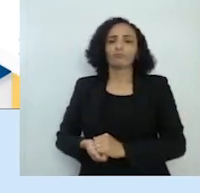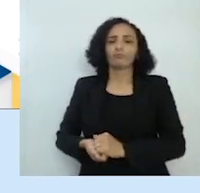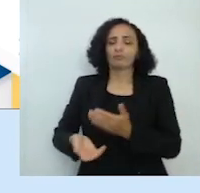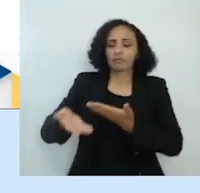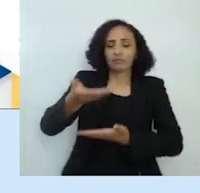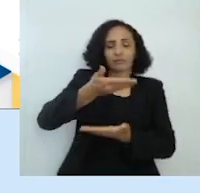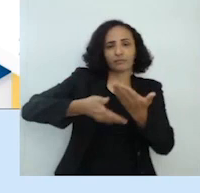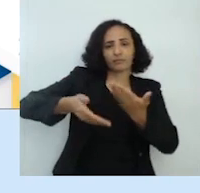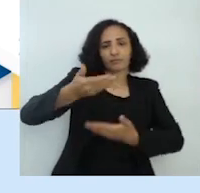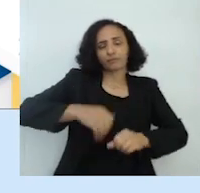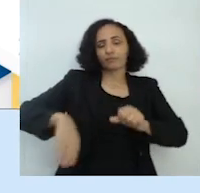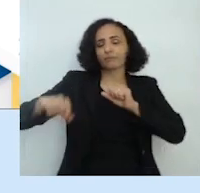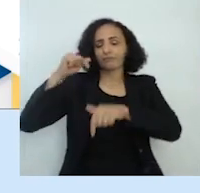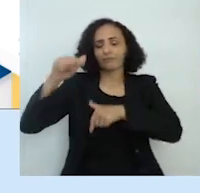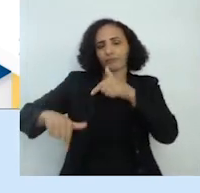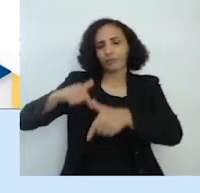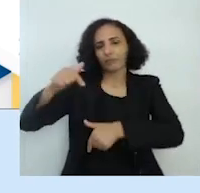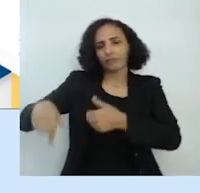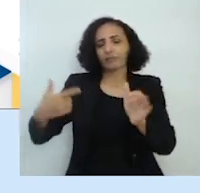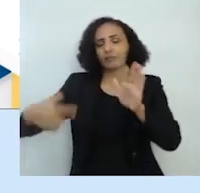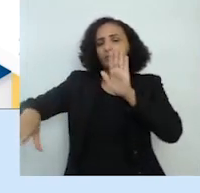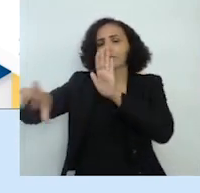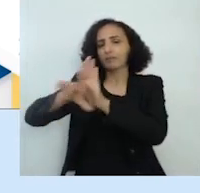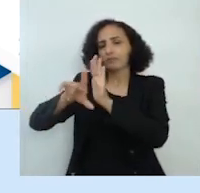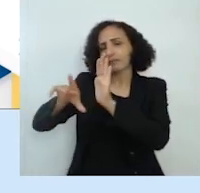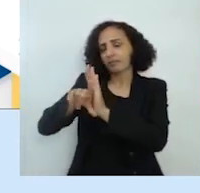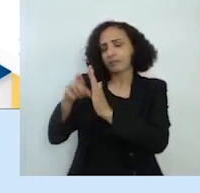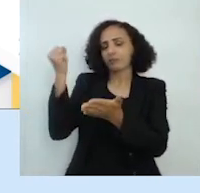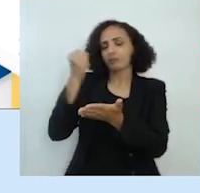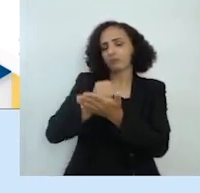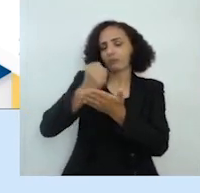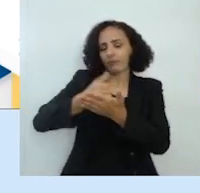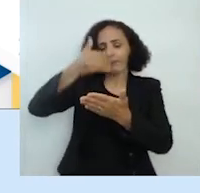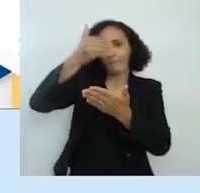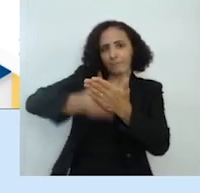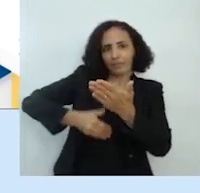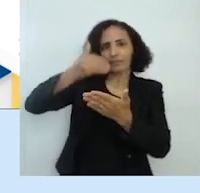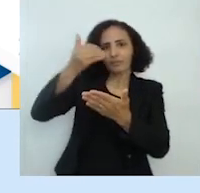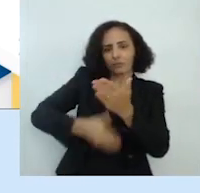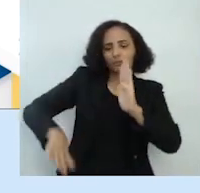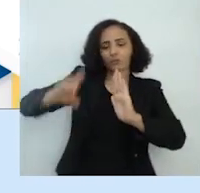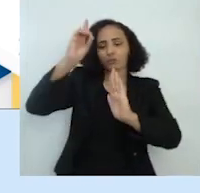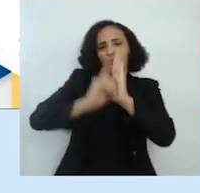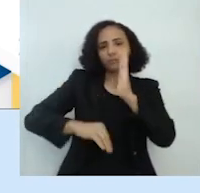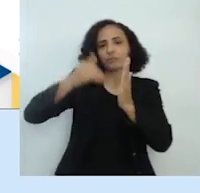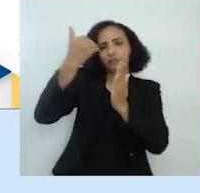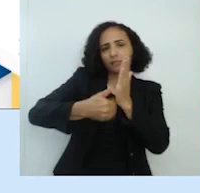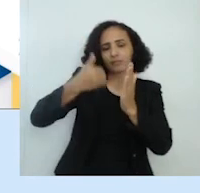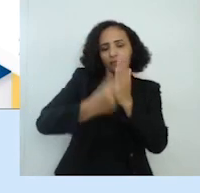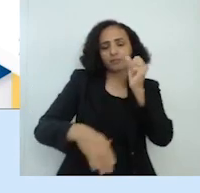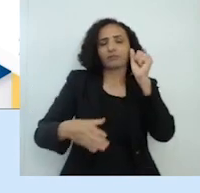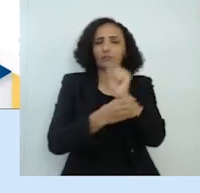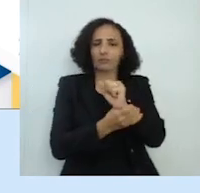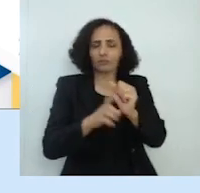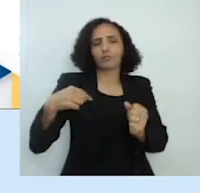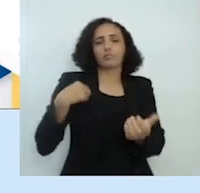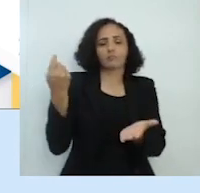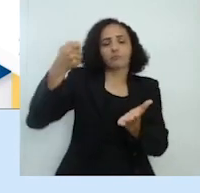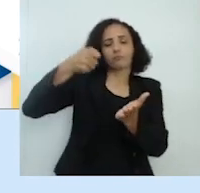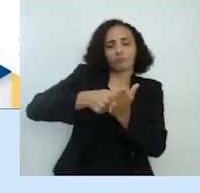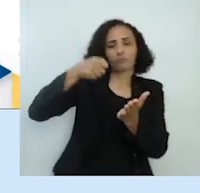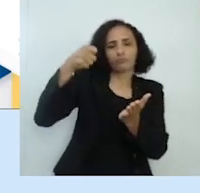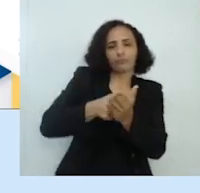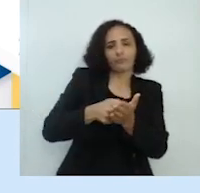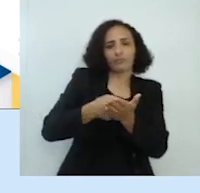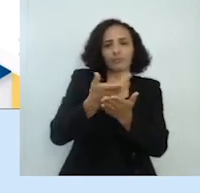isso, regulamentadas por um contrato de trabalho que vai definir os meus direitos e as minhas obrigações, tanto do meu